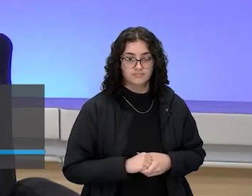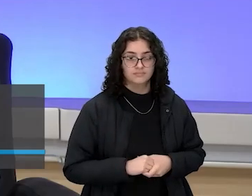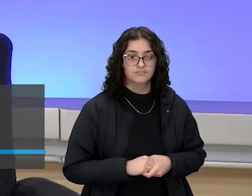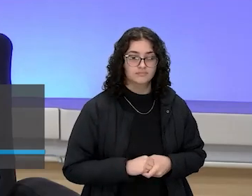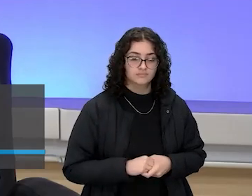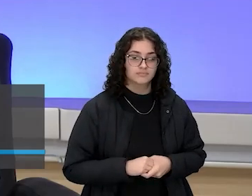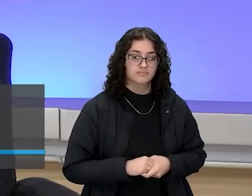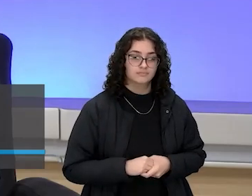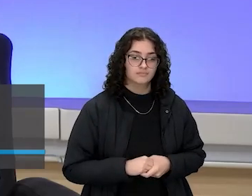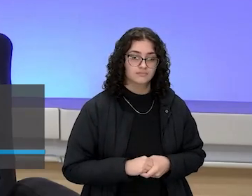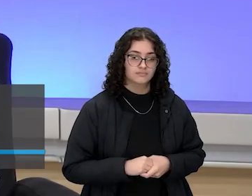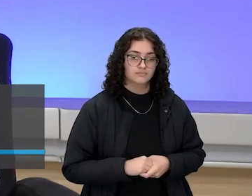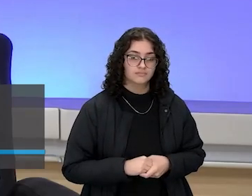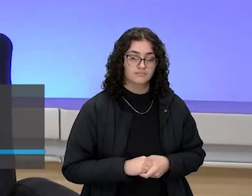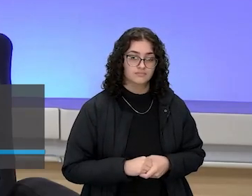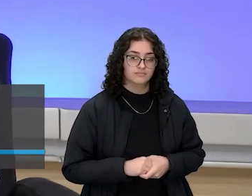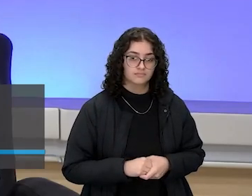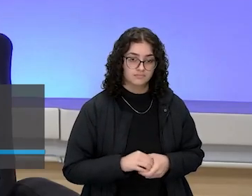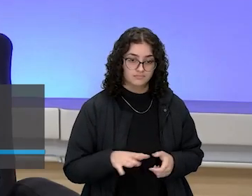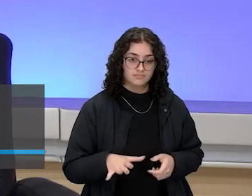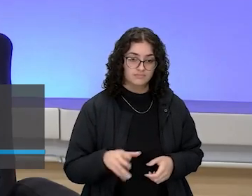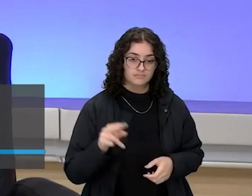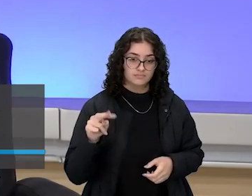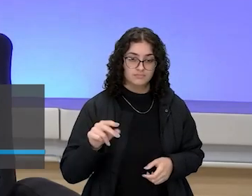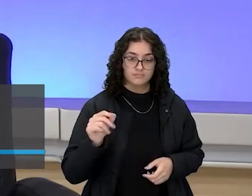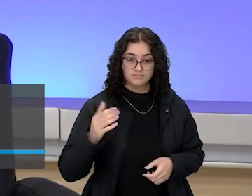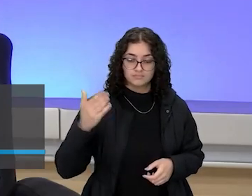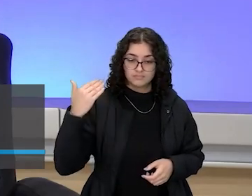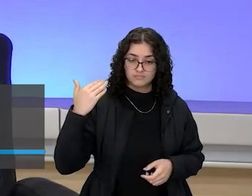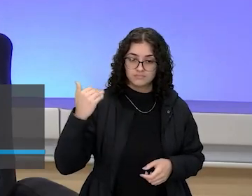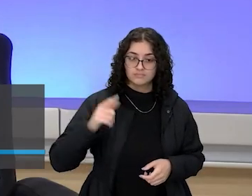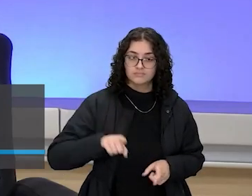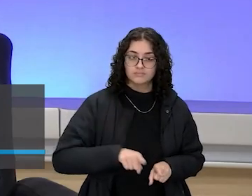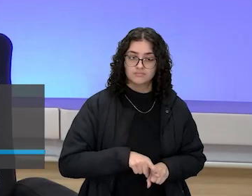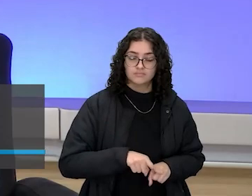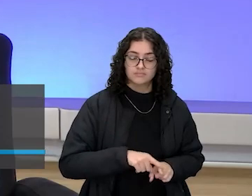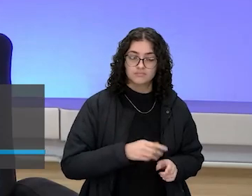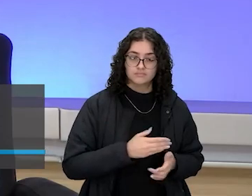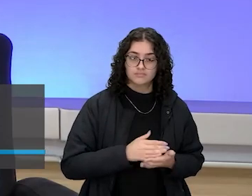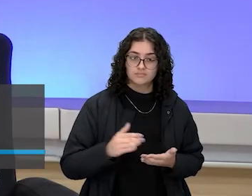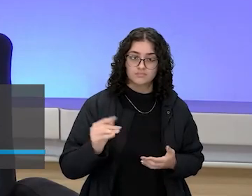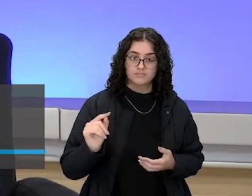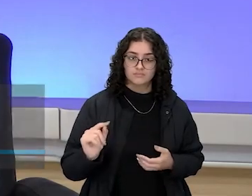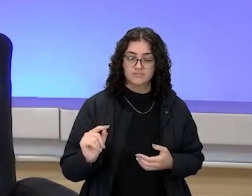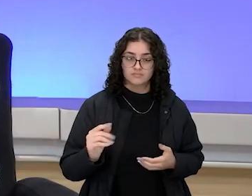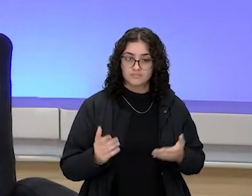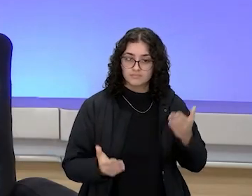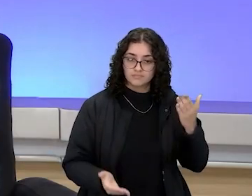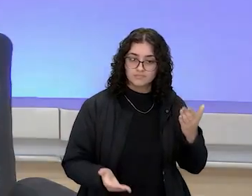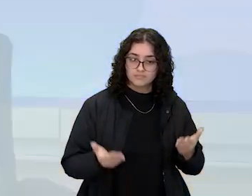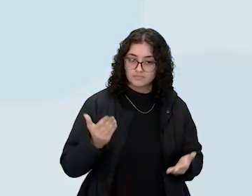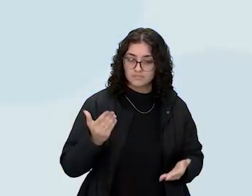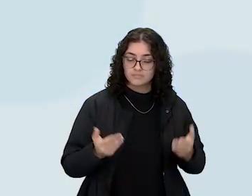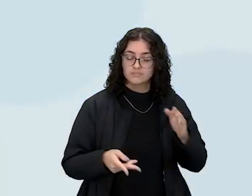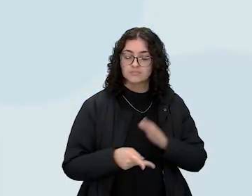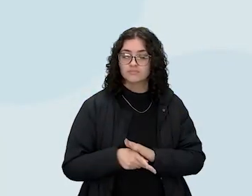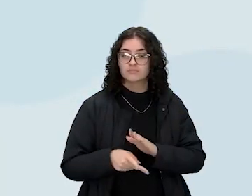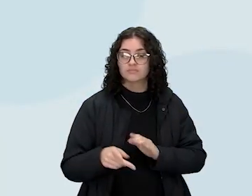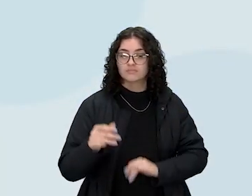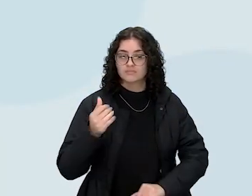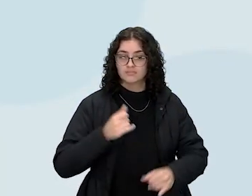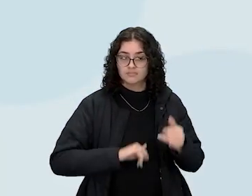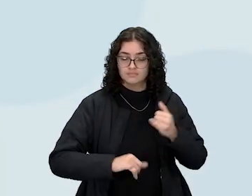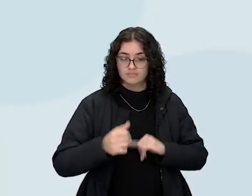Beleza? Bom, visto isso anteriormente, a gente também começou a ver sobre equilíbrio iônico da